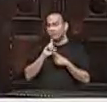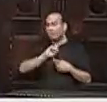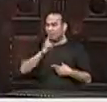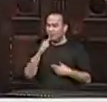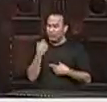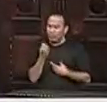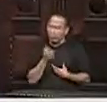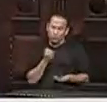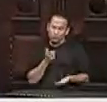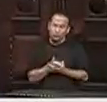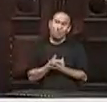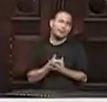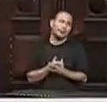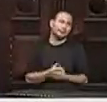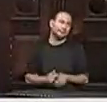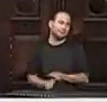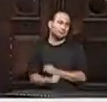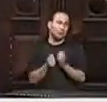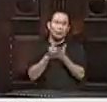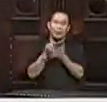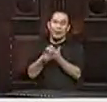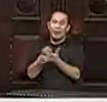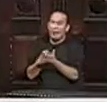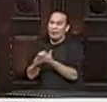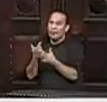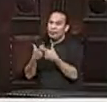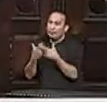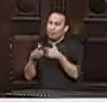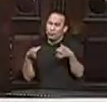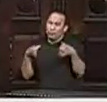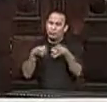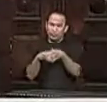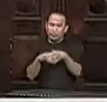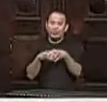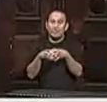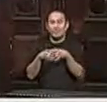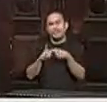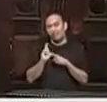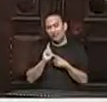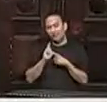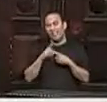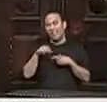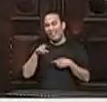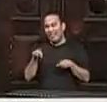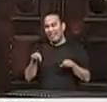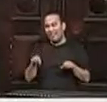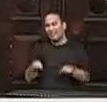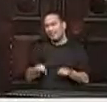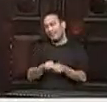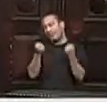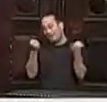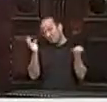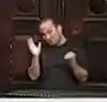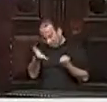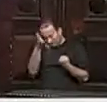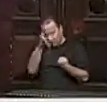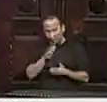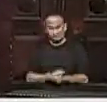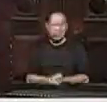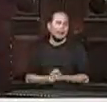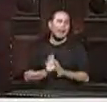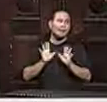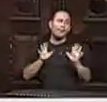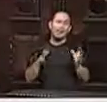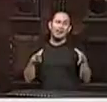incobrável, usando aqui esse neologismo, porque boa parte dos devedores hoje são massas falidas. Ora, entretanto,